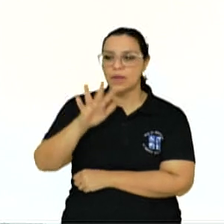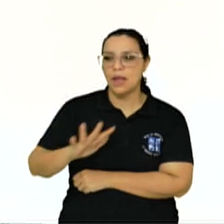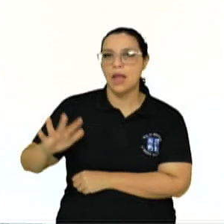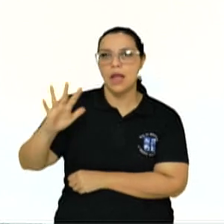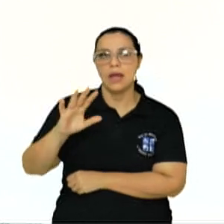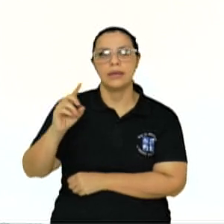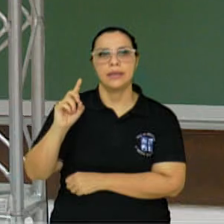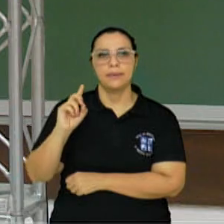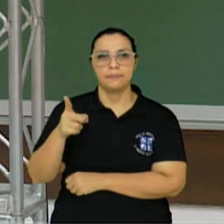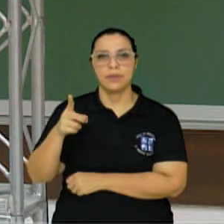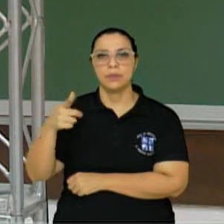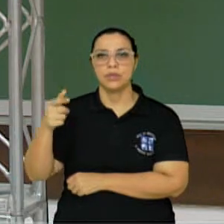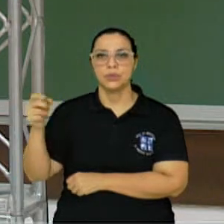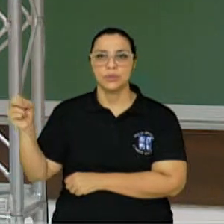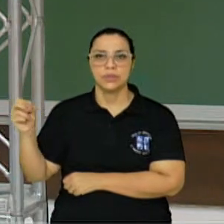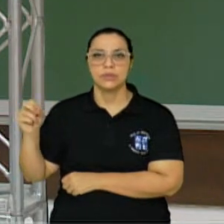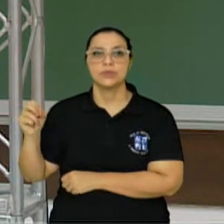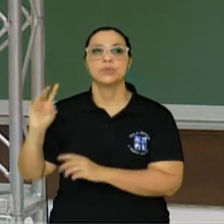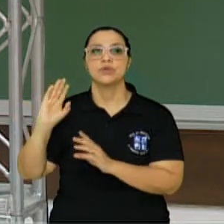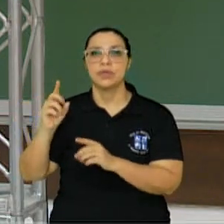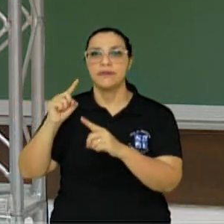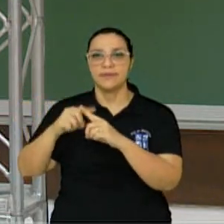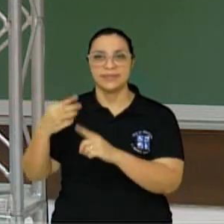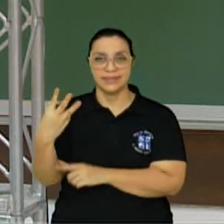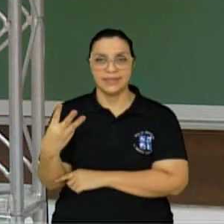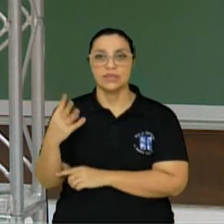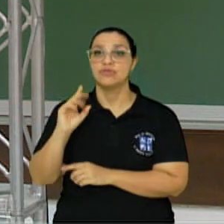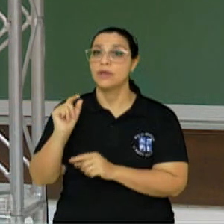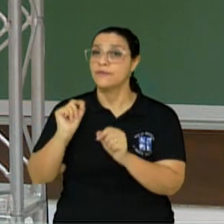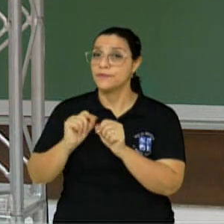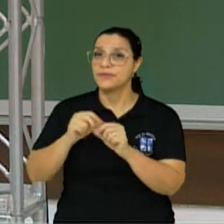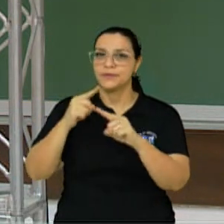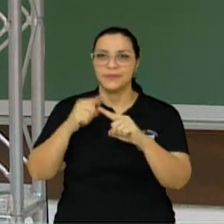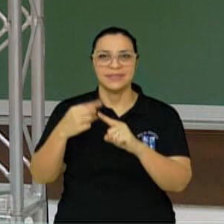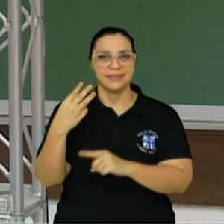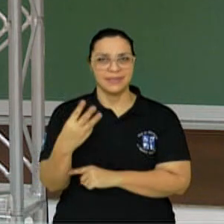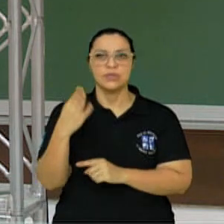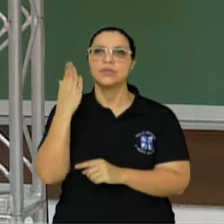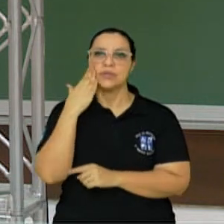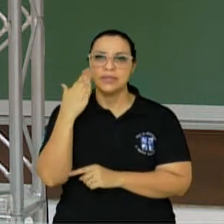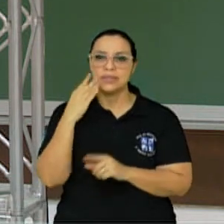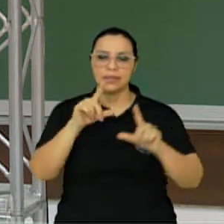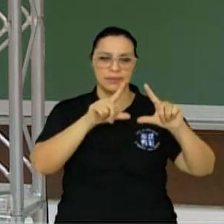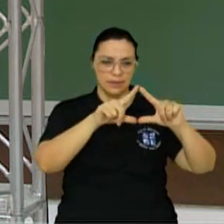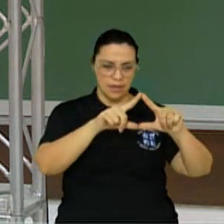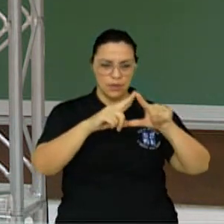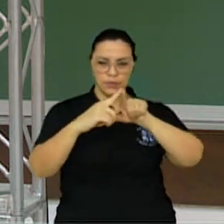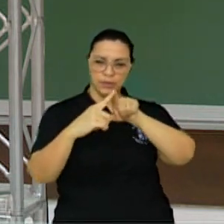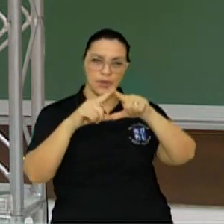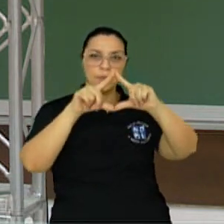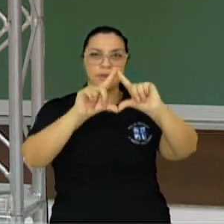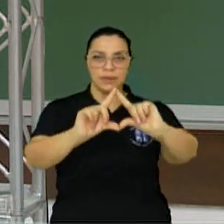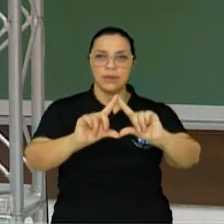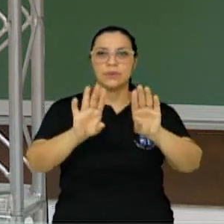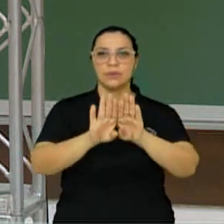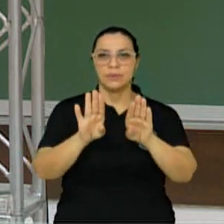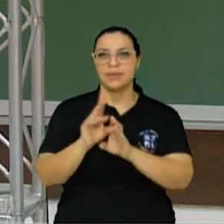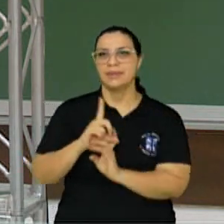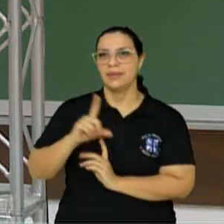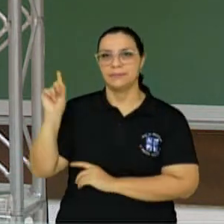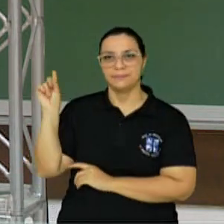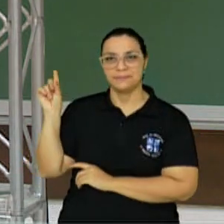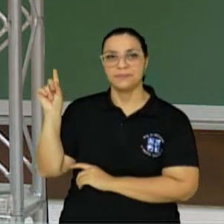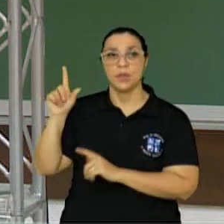é 1.200, porque eu já multipliquei por 3. Eu já fiz essa multiplicação, porque eu já sei que são 3 triângulos